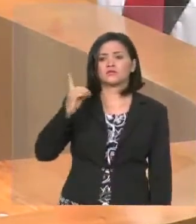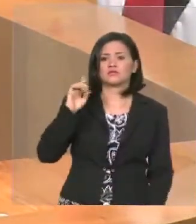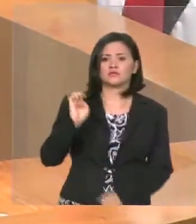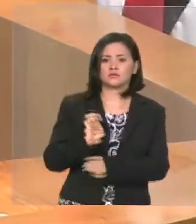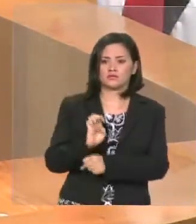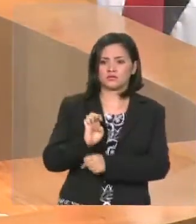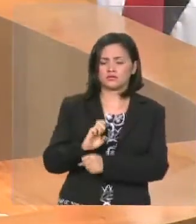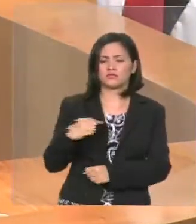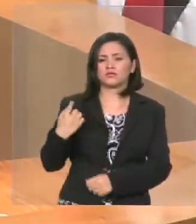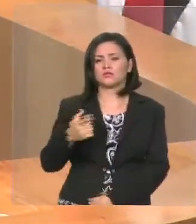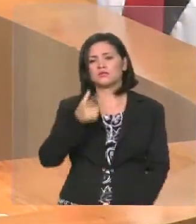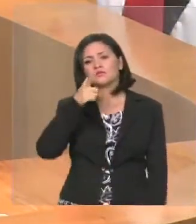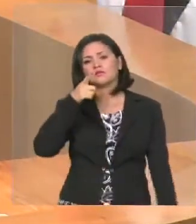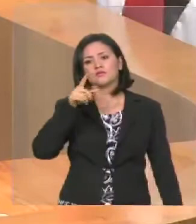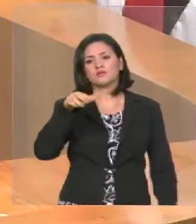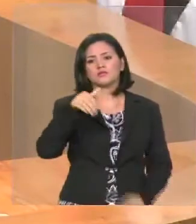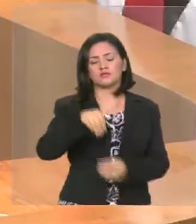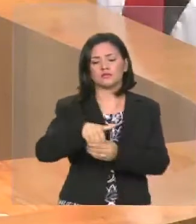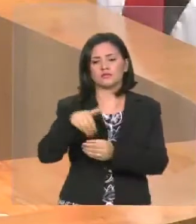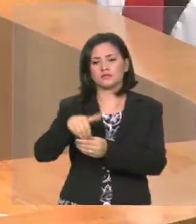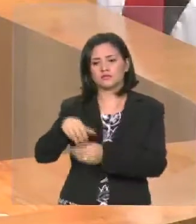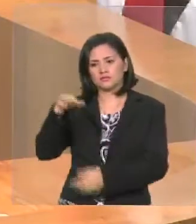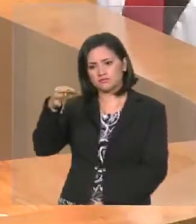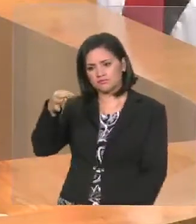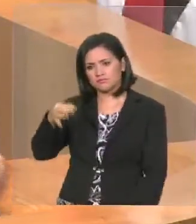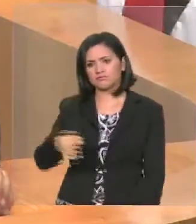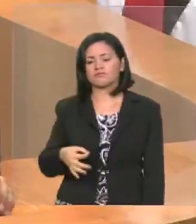voto limpo, um voto honesto,